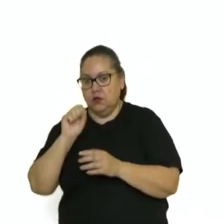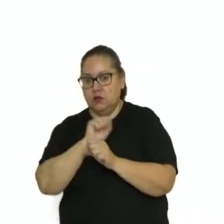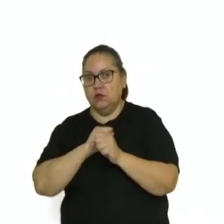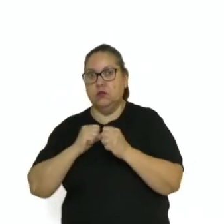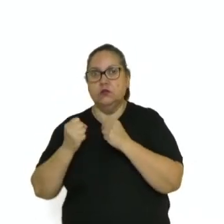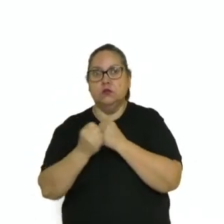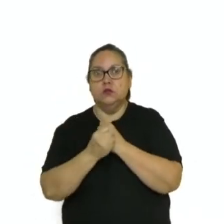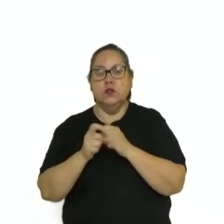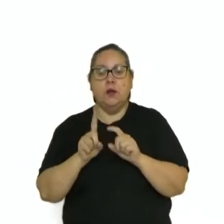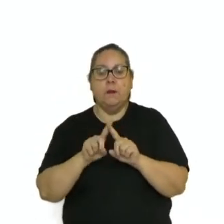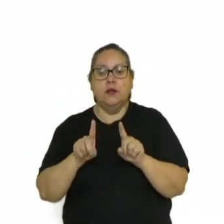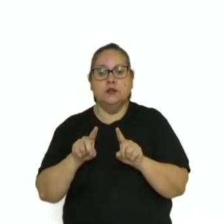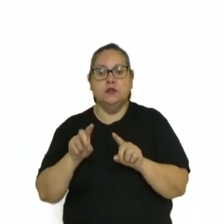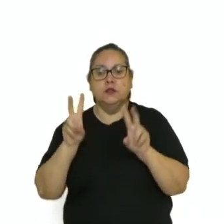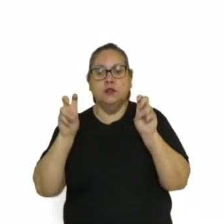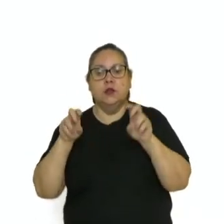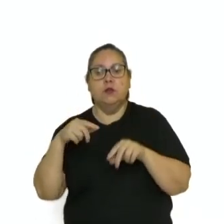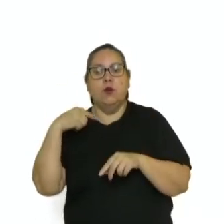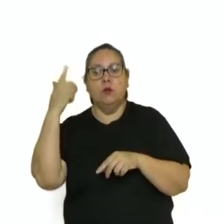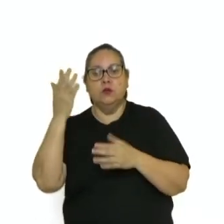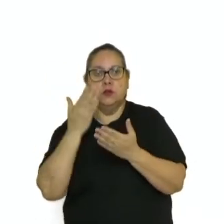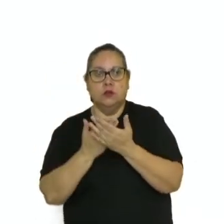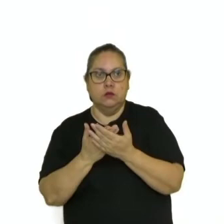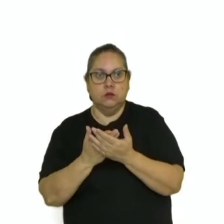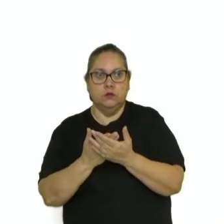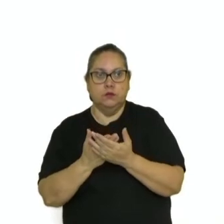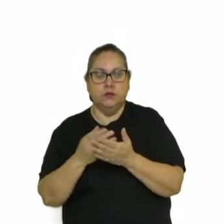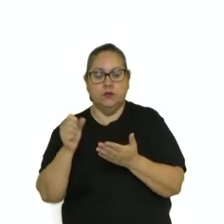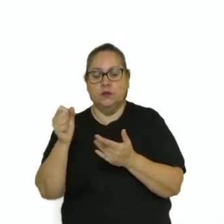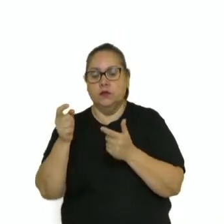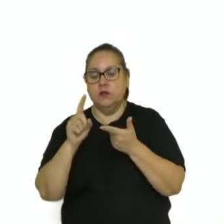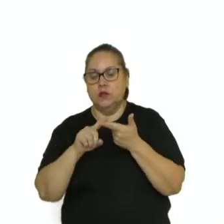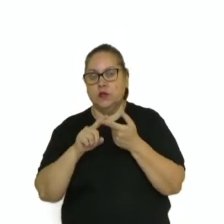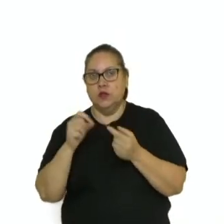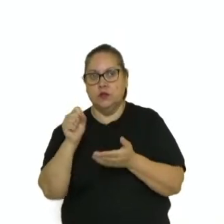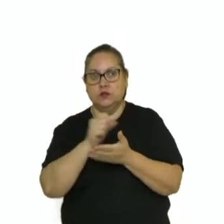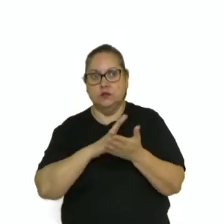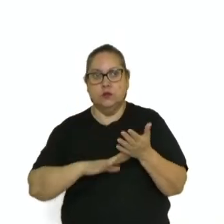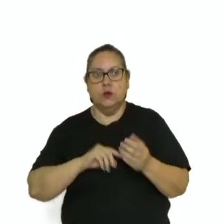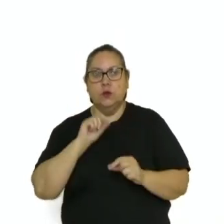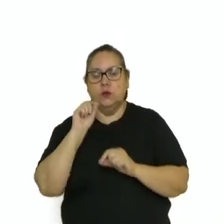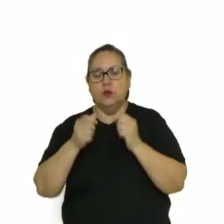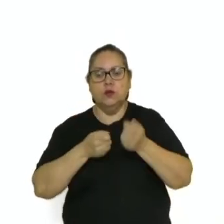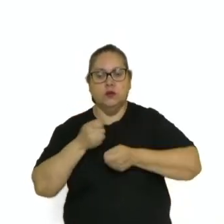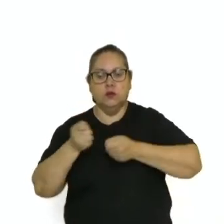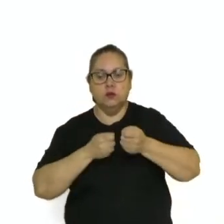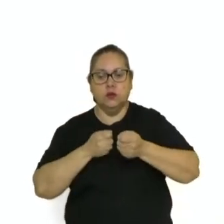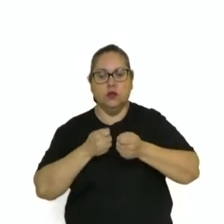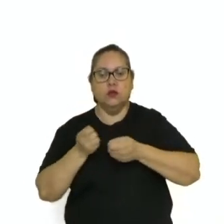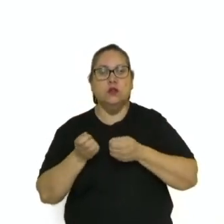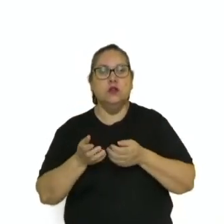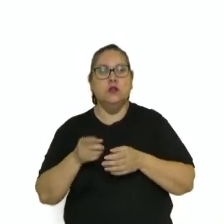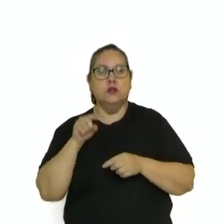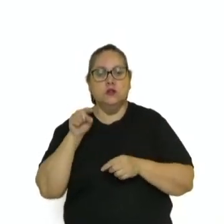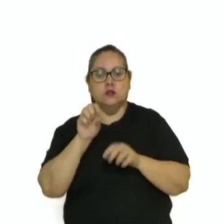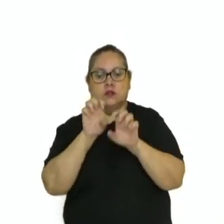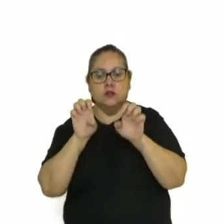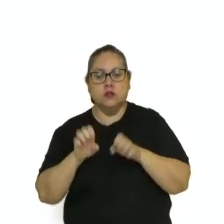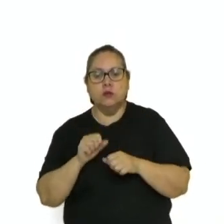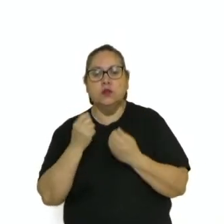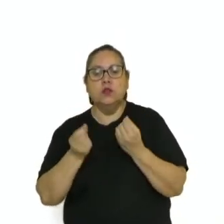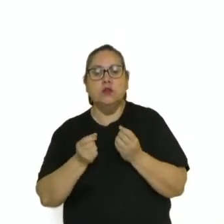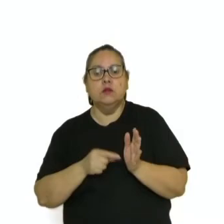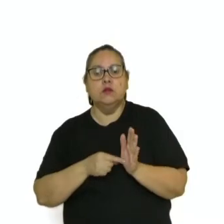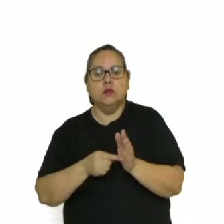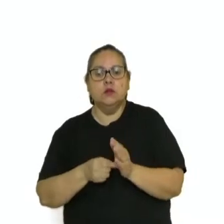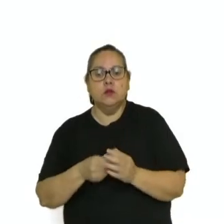socialismo, mas isso é tema para uma próxima aula. Vamos para mais uma atividade. O que é a economia de mercado? Nesse sistema, quem